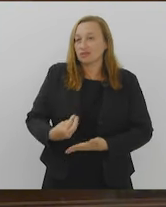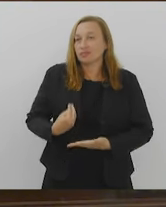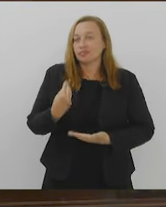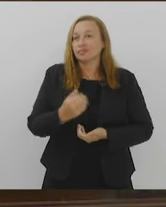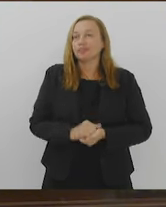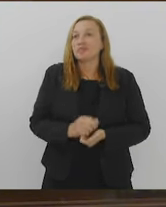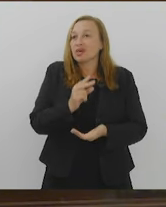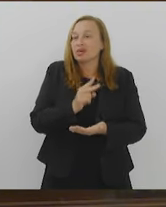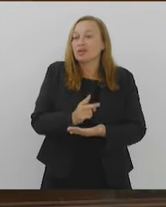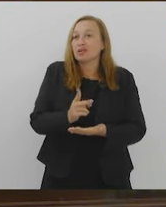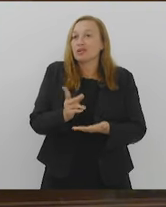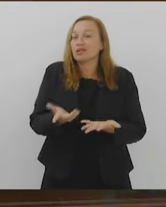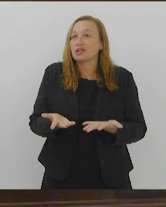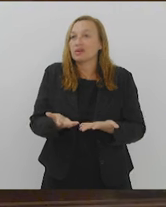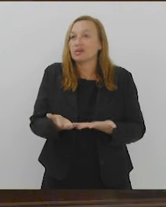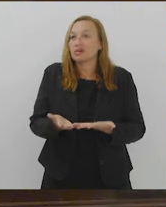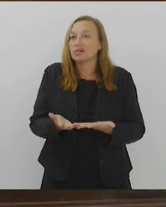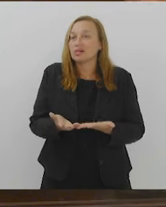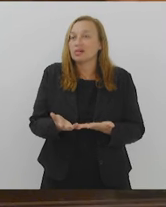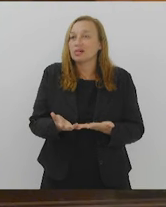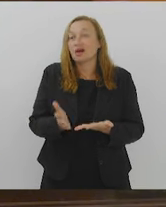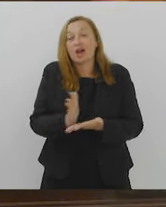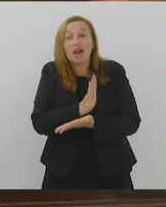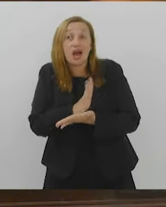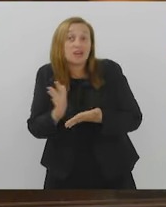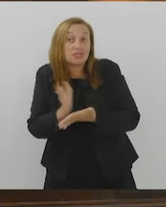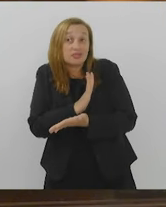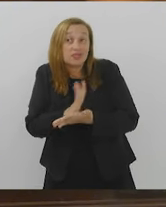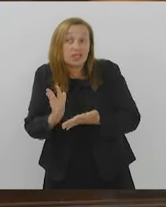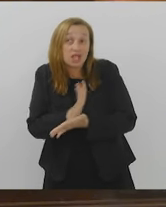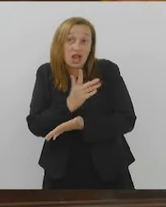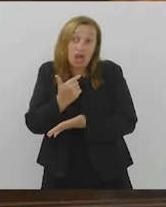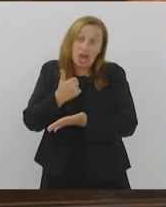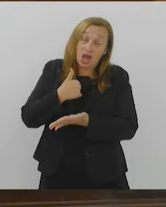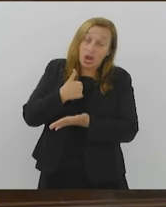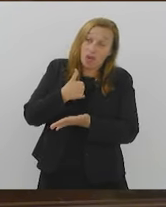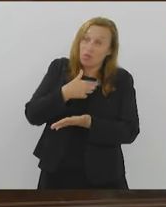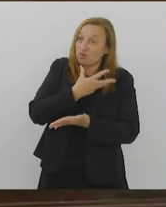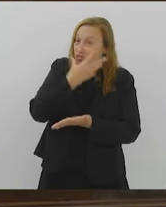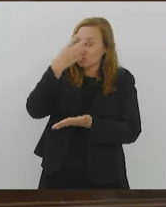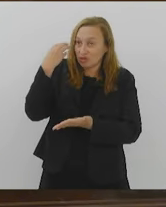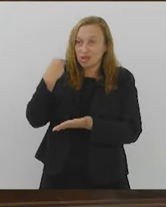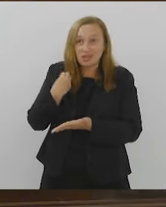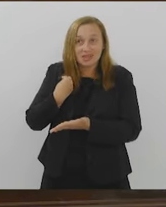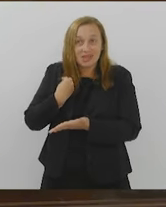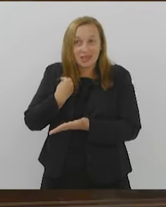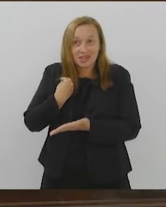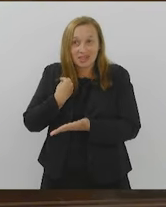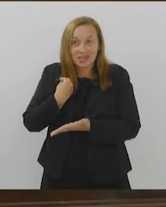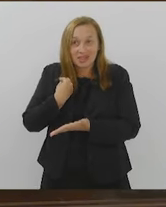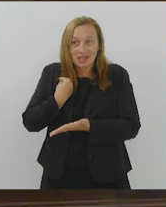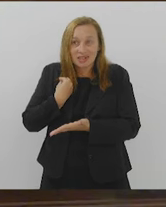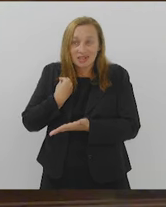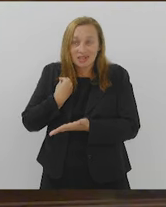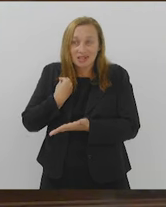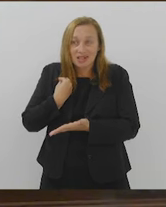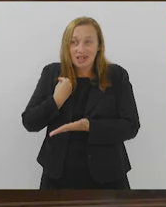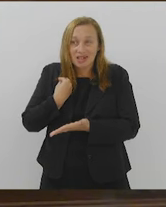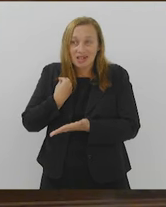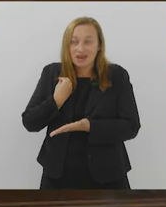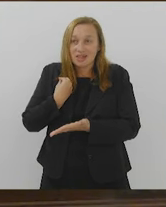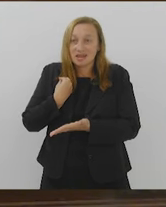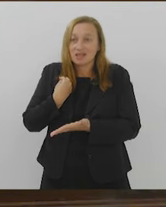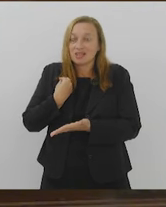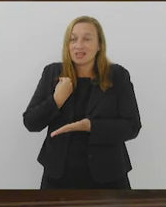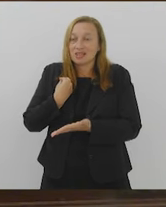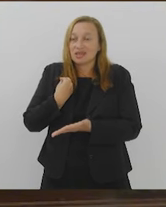Ao ponto de, às vezes, eu esquecer de colocar a minha presença no painel,